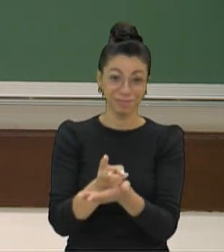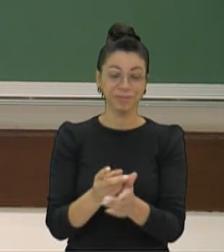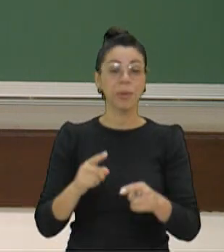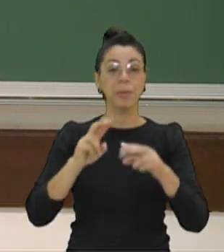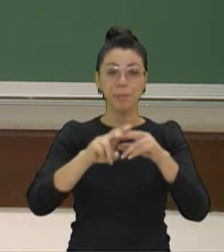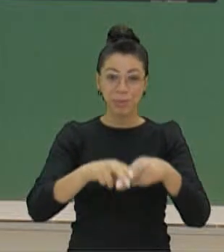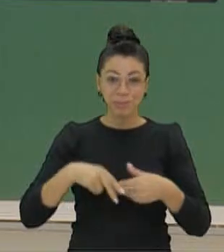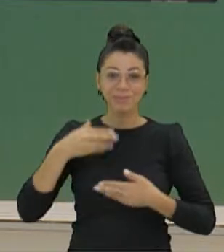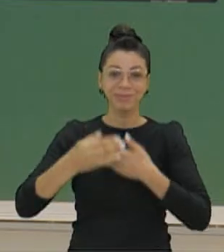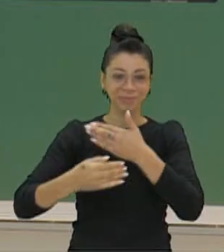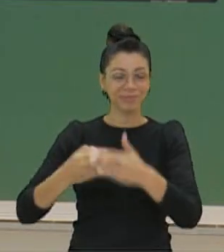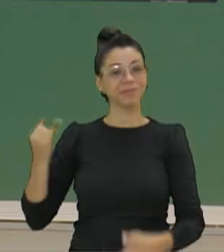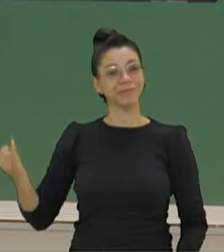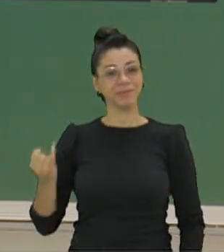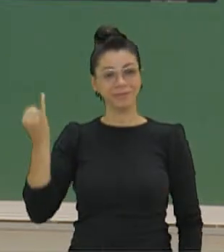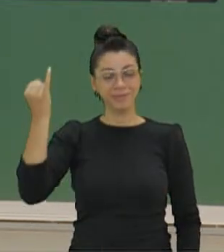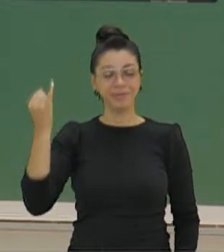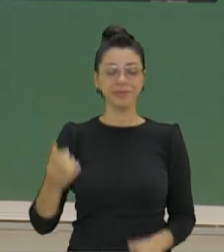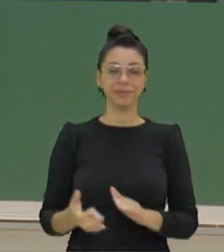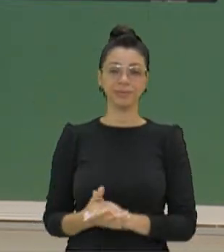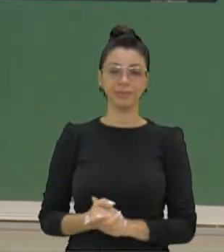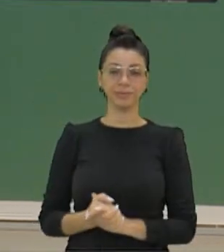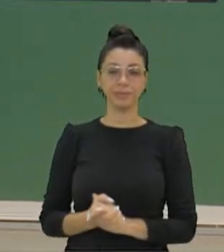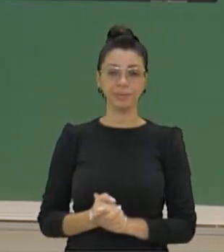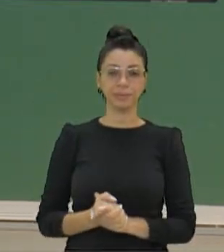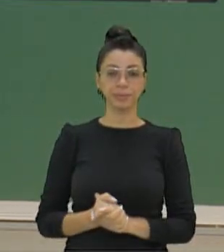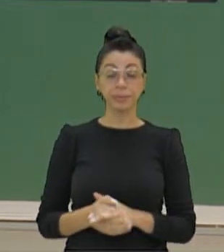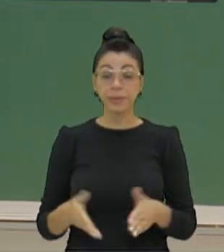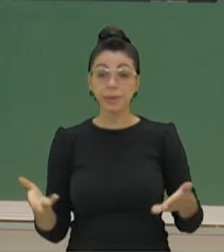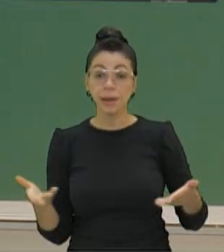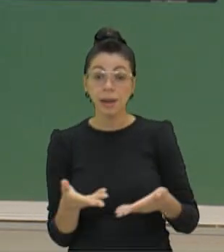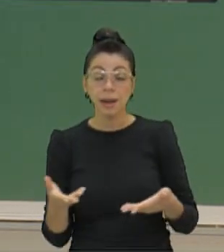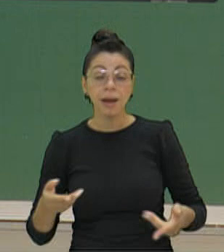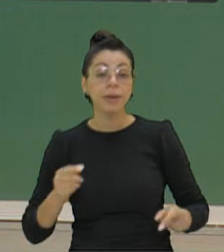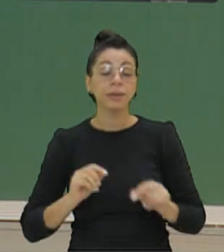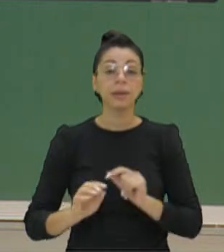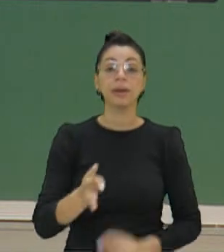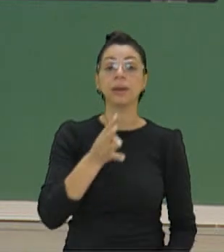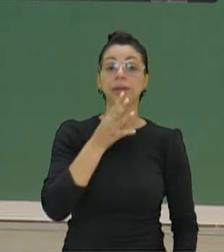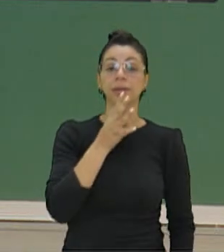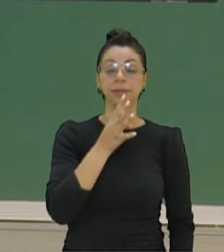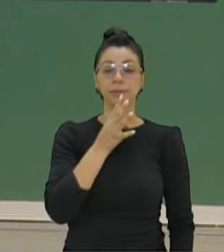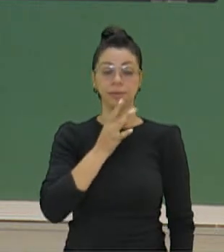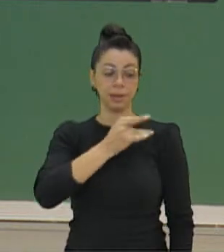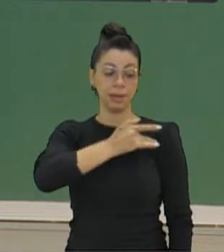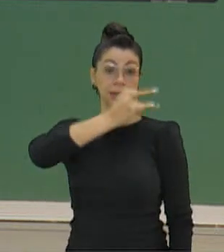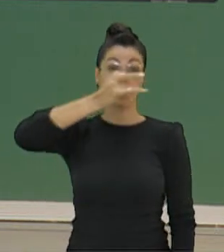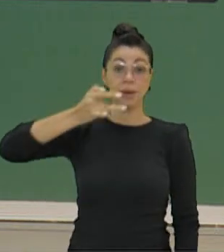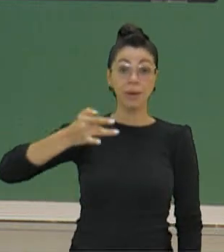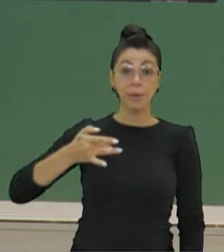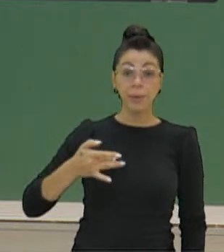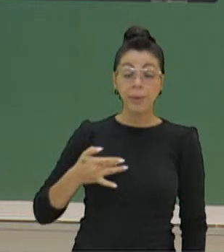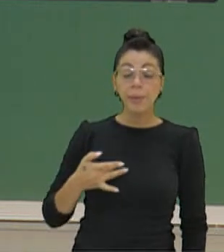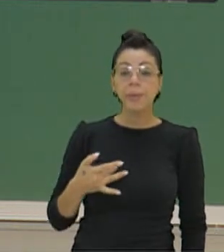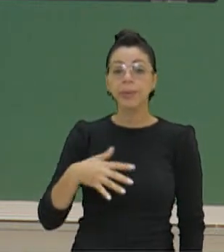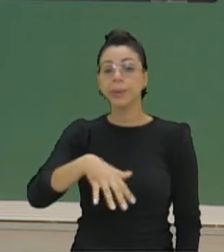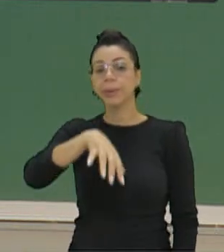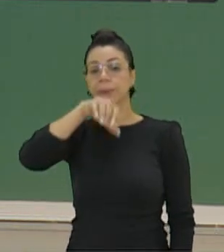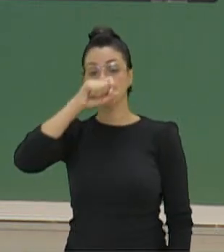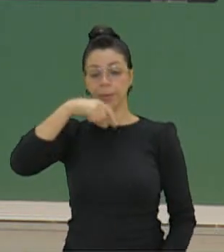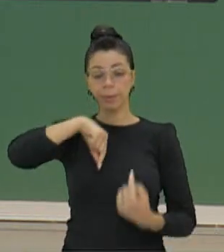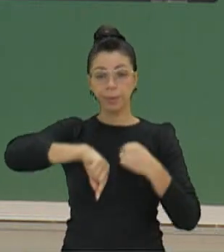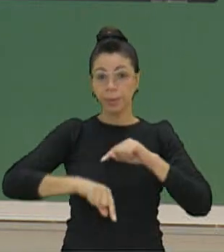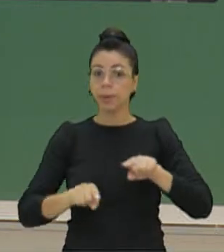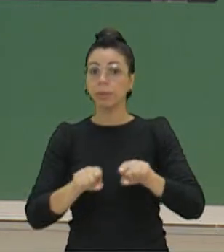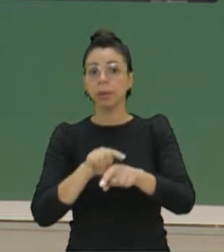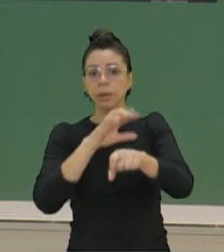fundamental. Nessa nossa aula, então, a gente vai conhecer um pouquinho sobre a saúde desse sistema, alguns problemas aí